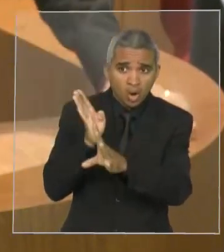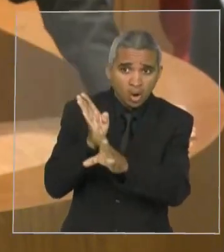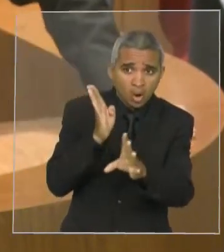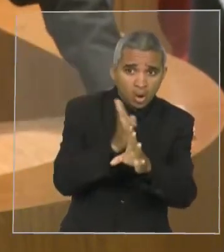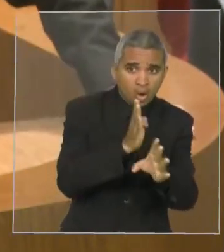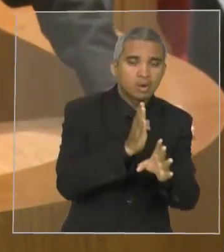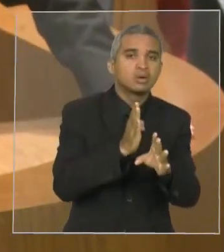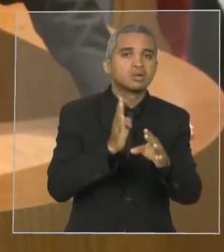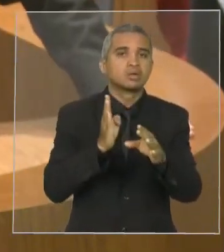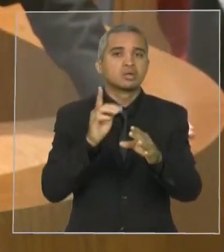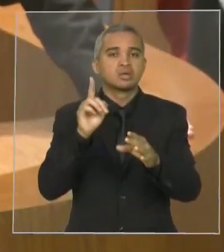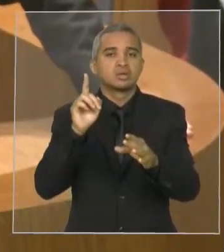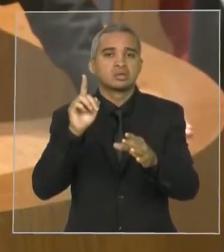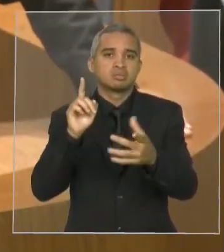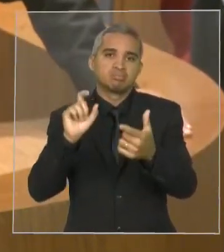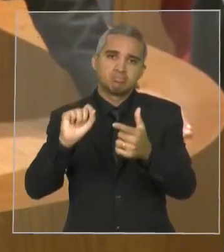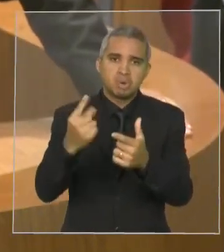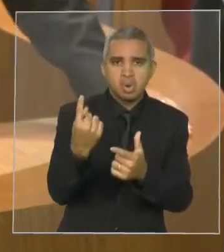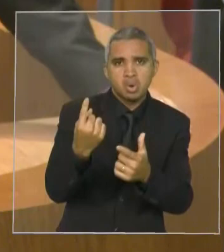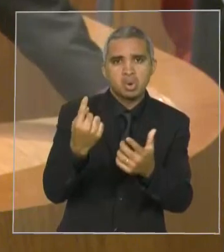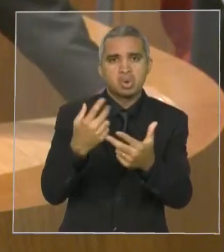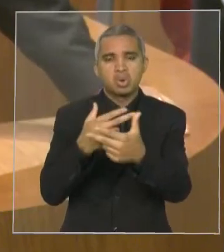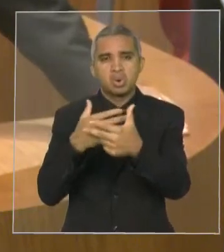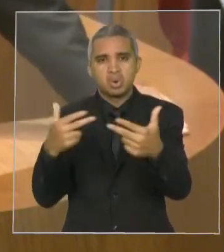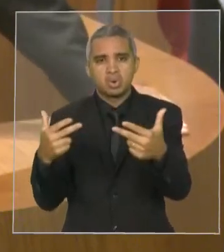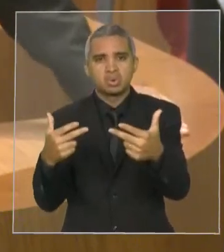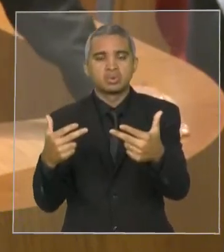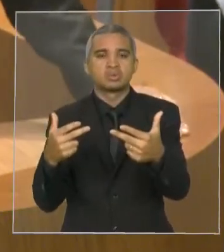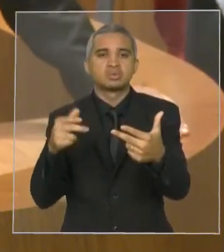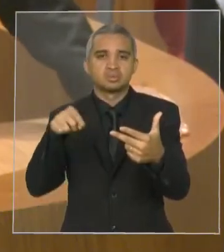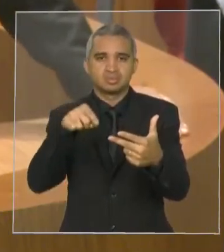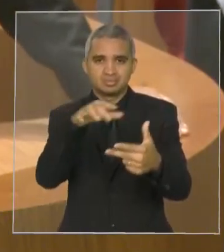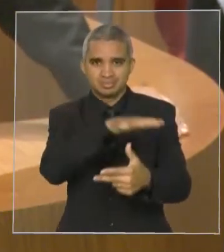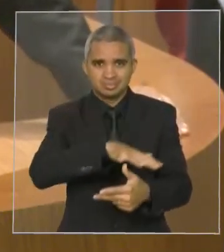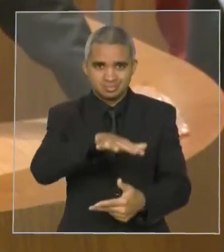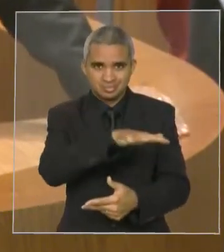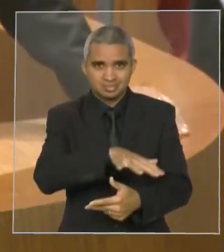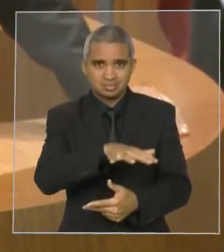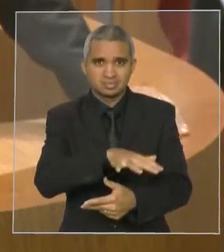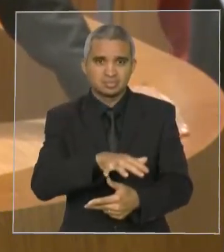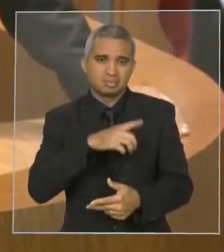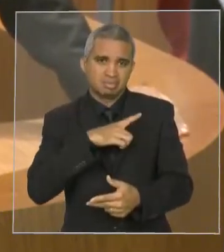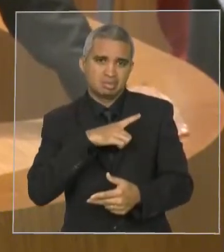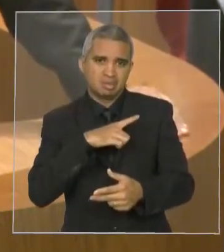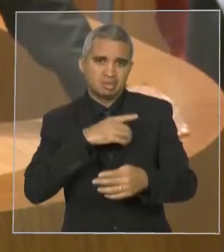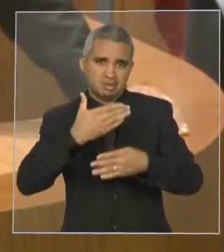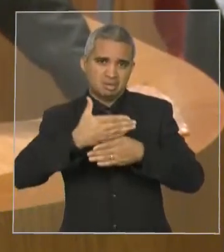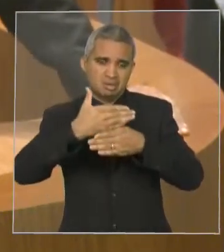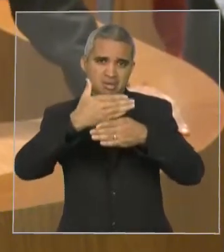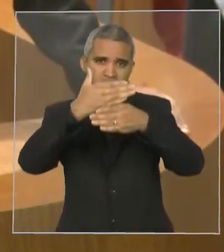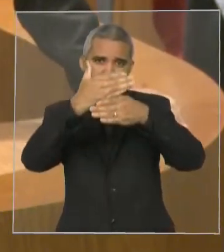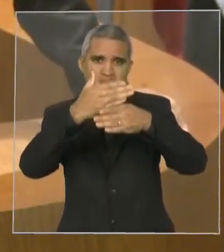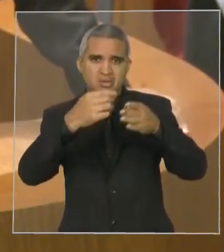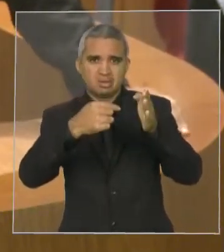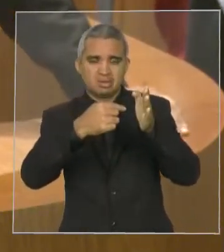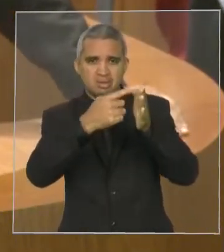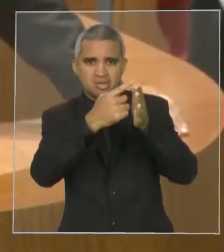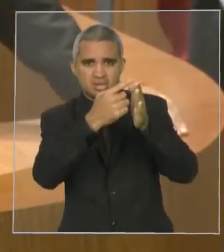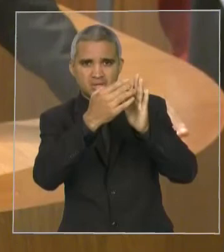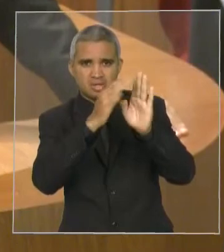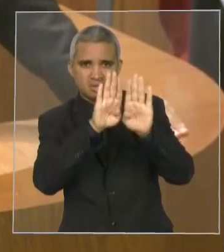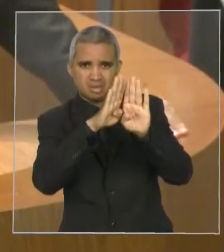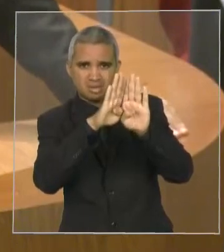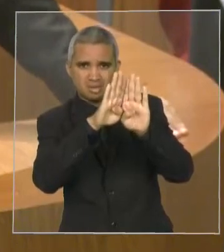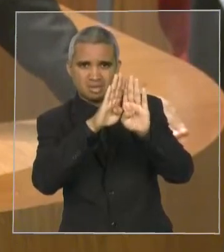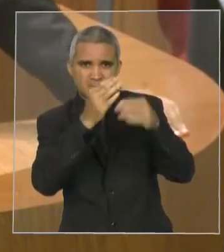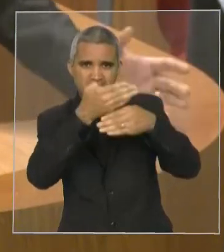situação a exemplo dessa situação de rachaduras que houveram seja da dilatação seja